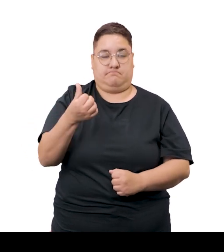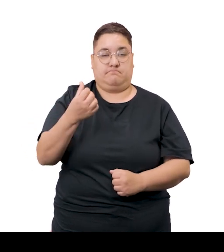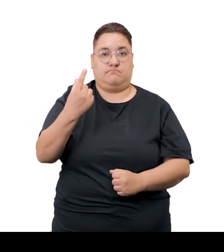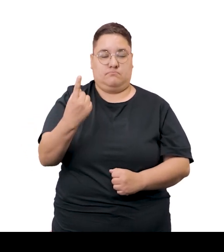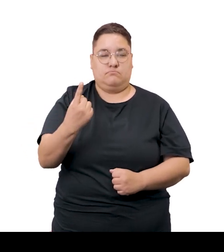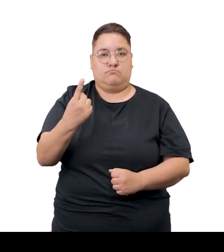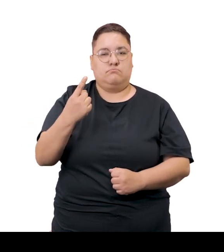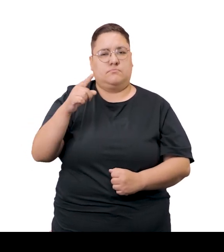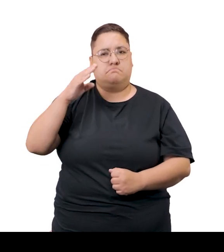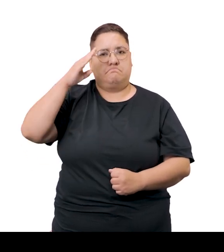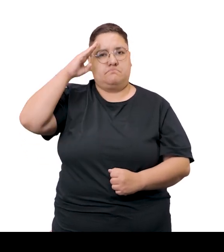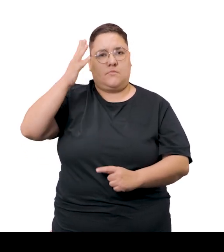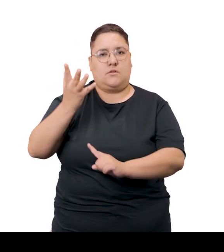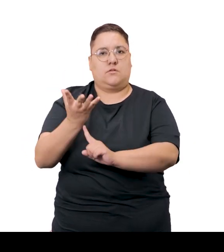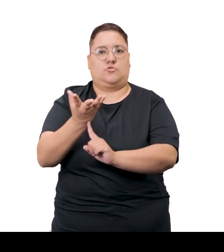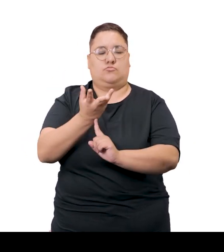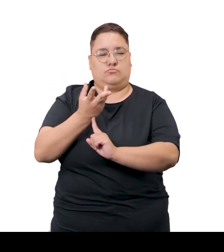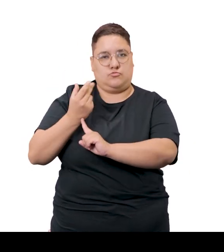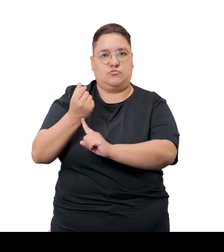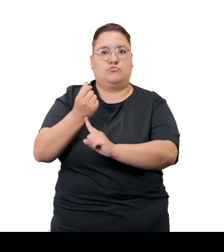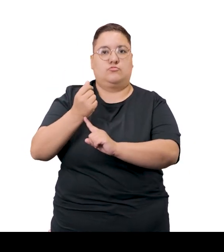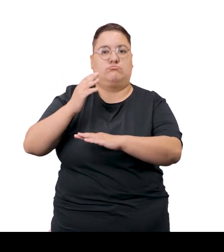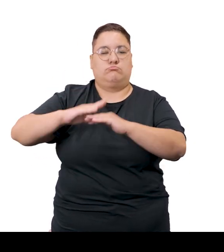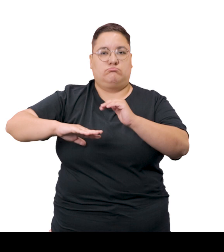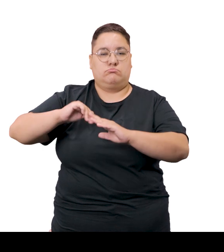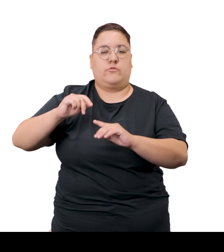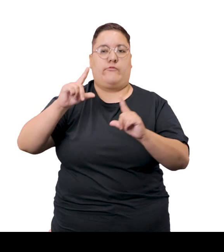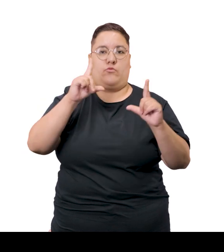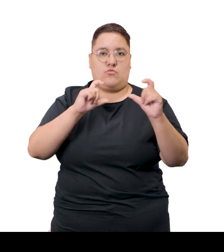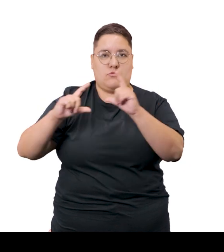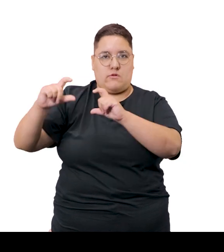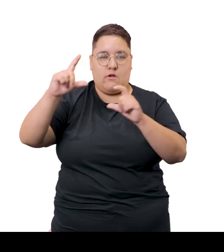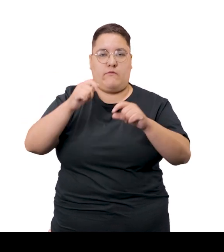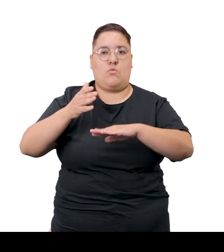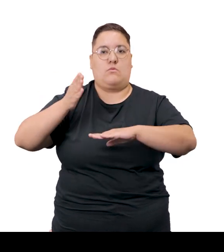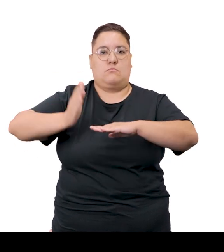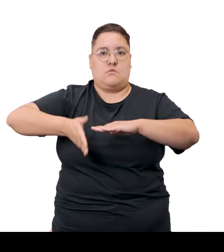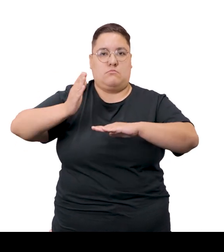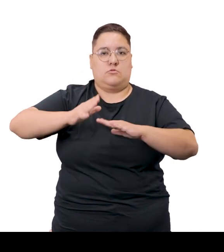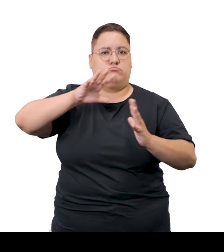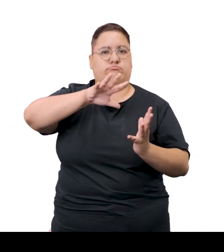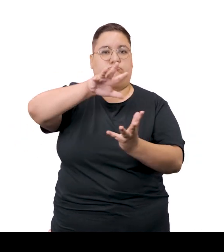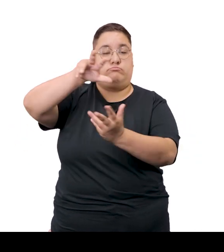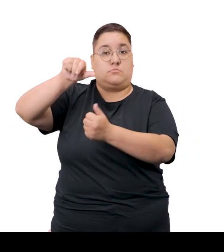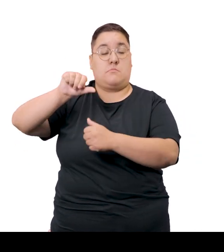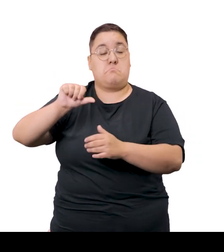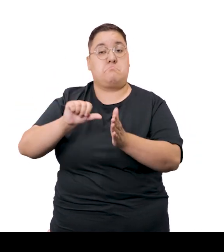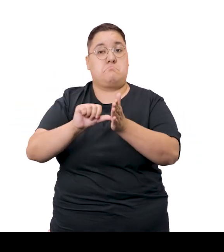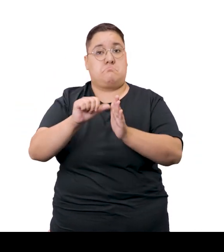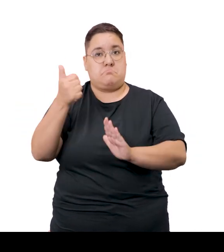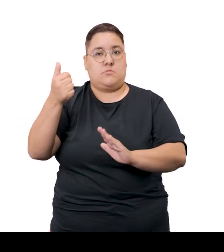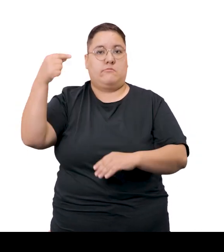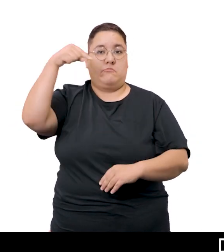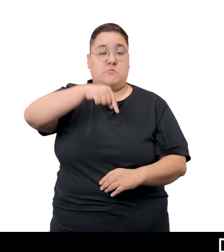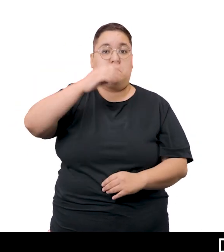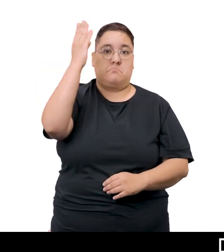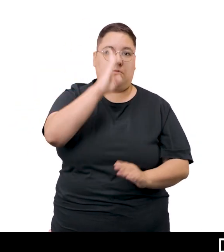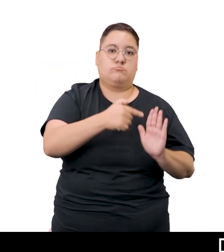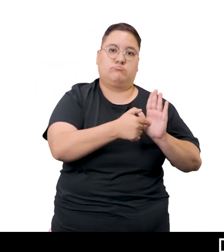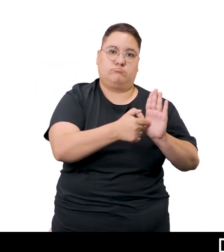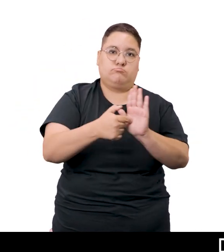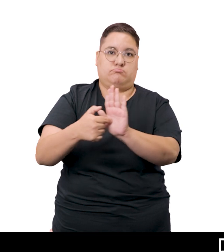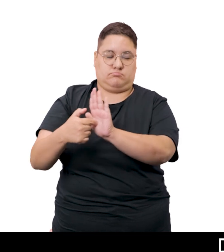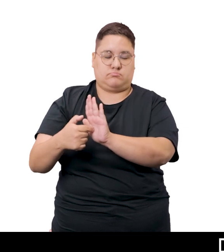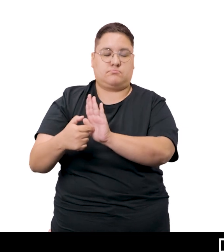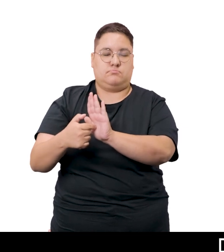da fotografia contemporânea internacional, e esta é sua primeira exposição individual no Brasil. Desde o